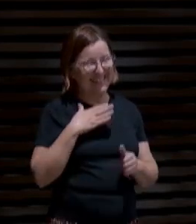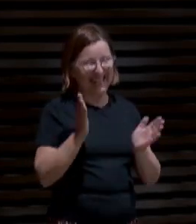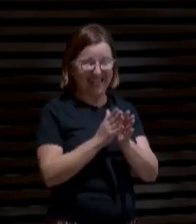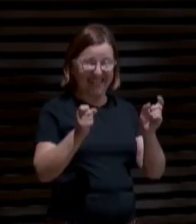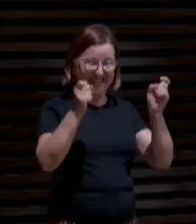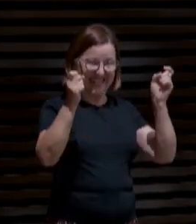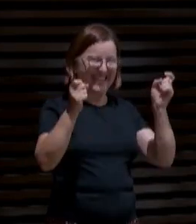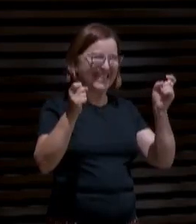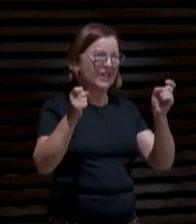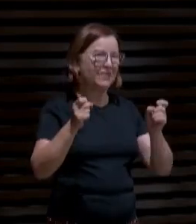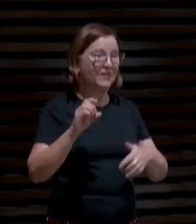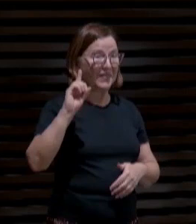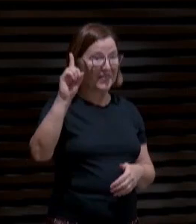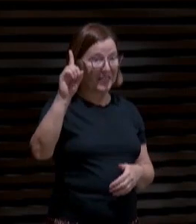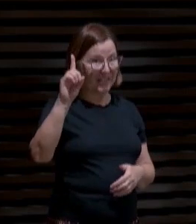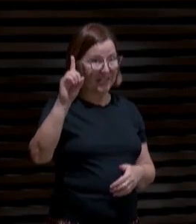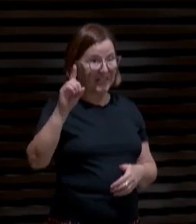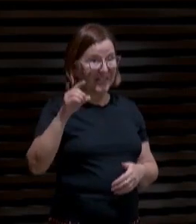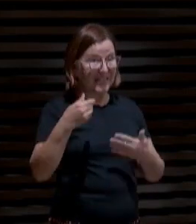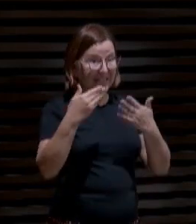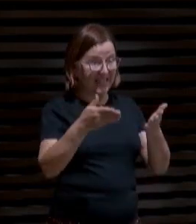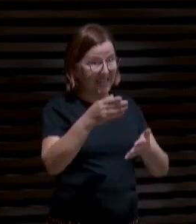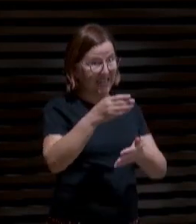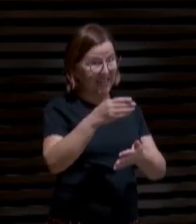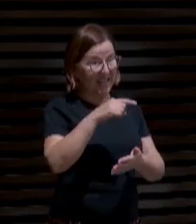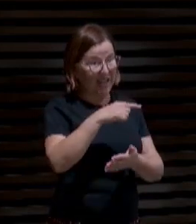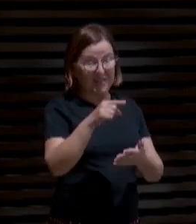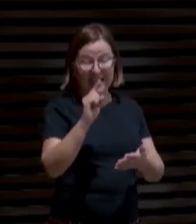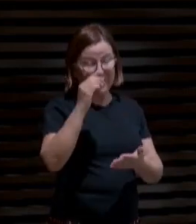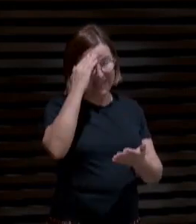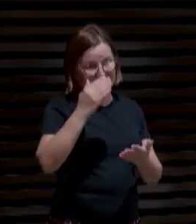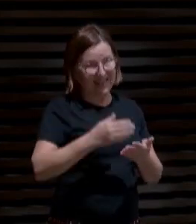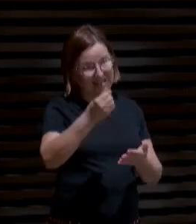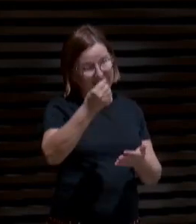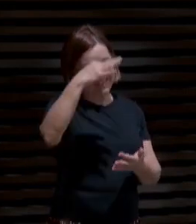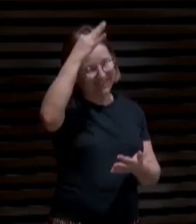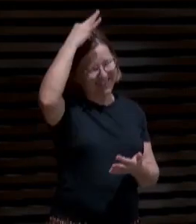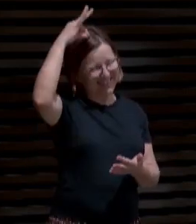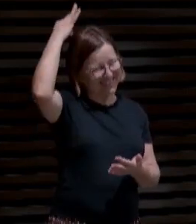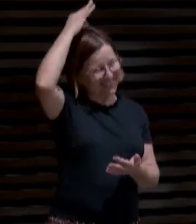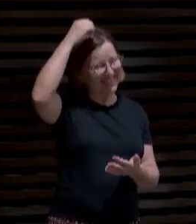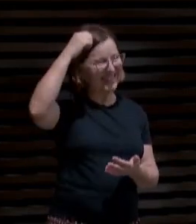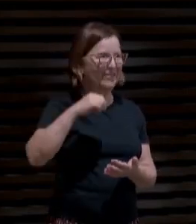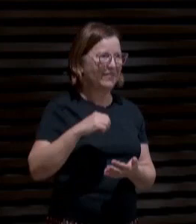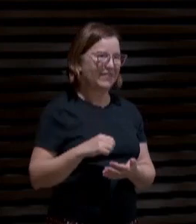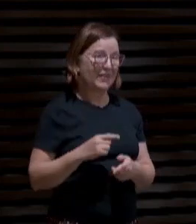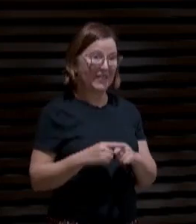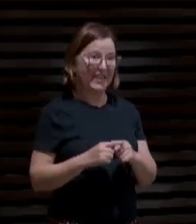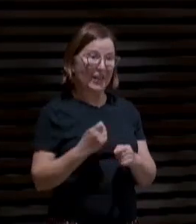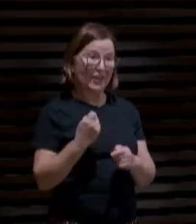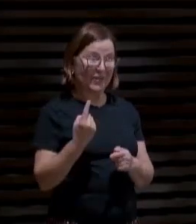Aleluia! Que Deus dê a você que ainda não creu a revelação do Espírito Santo, porque esta é a